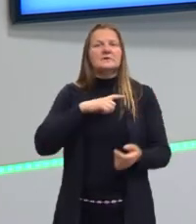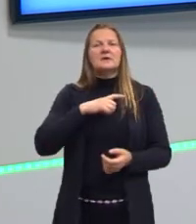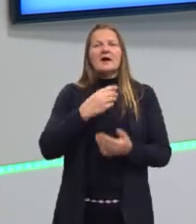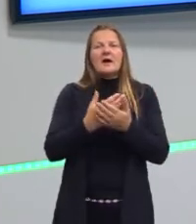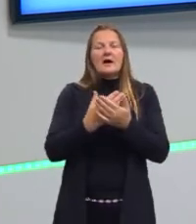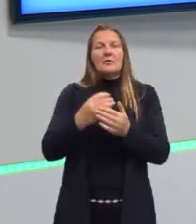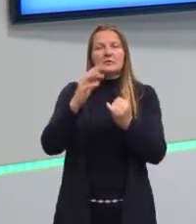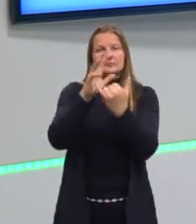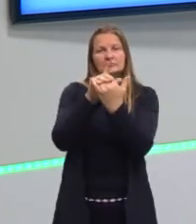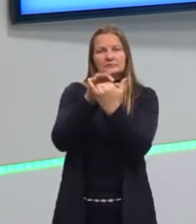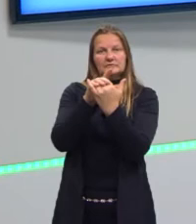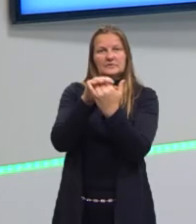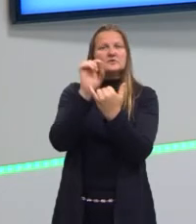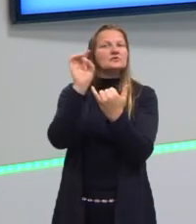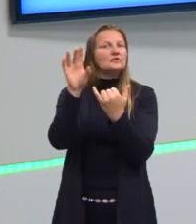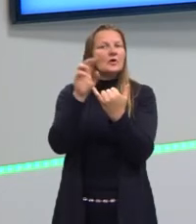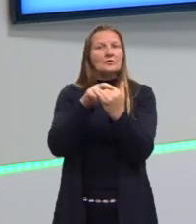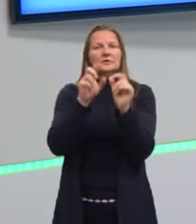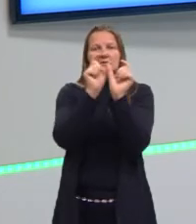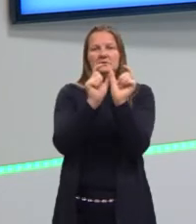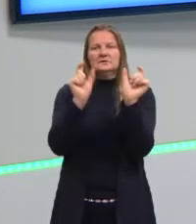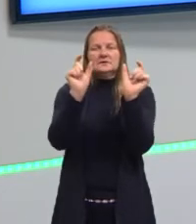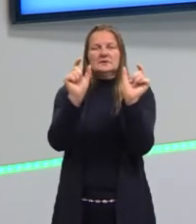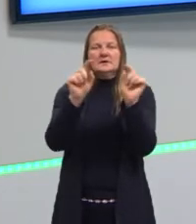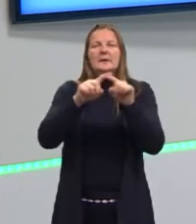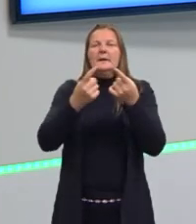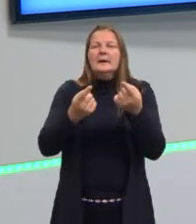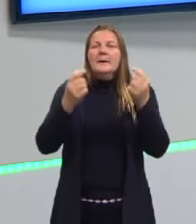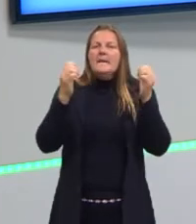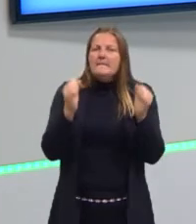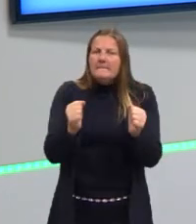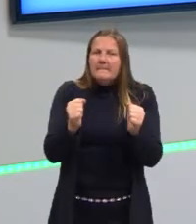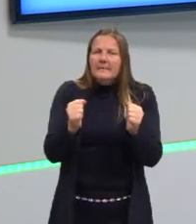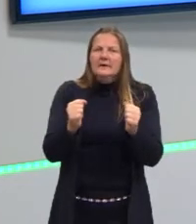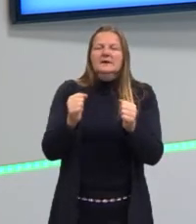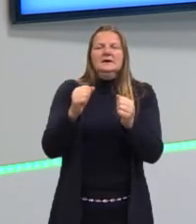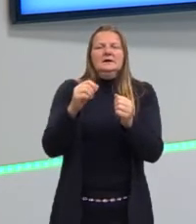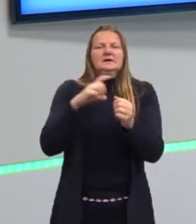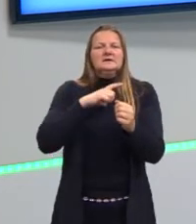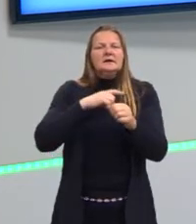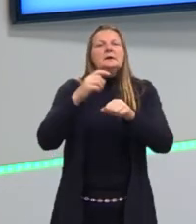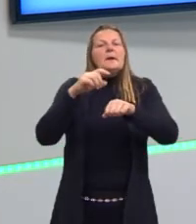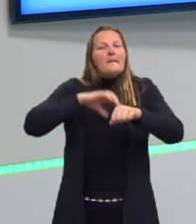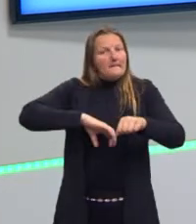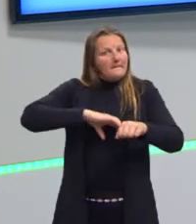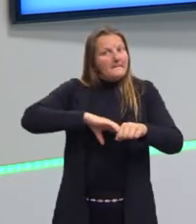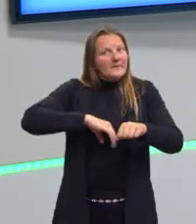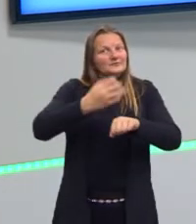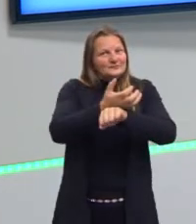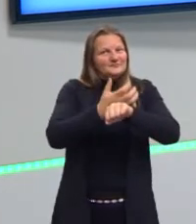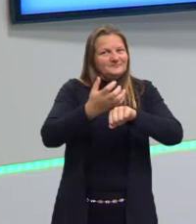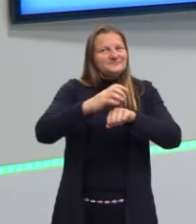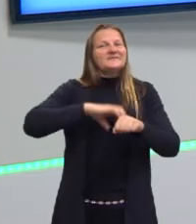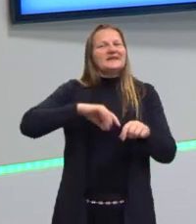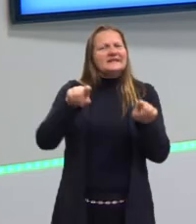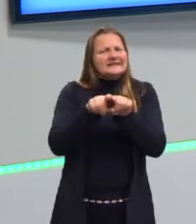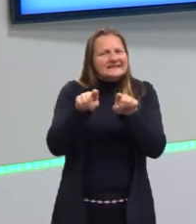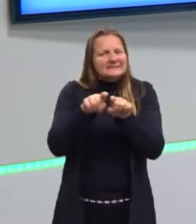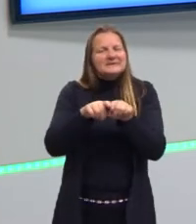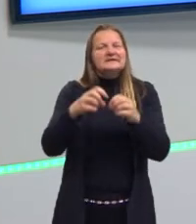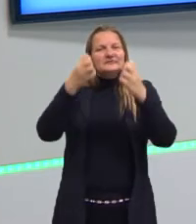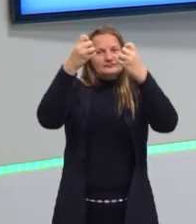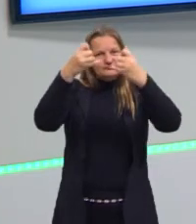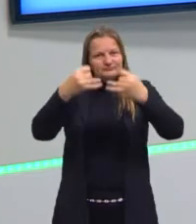lá no canal do YouTube só sobre o sinônimos mas lá no componente de língua portuguesa tem também